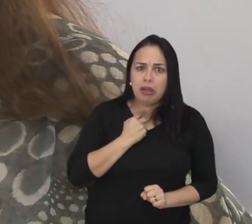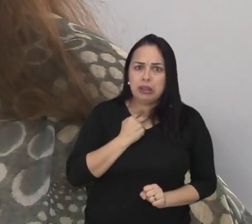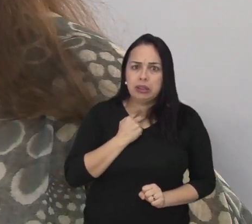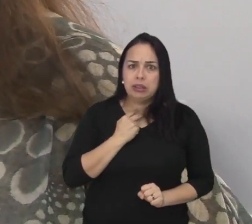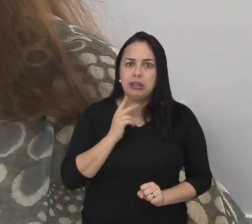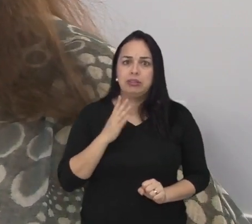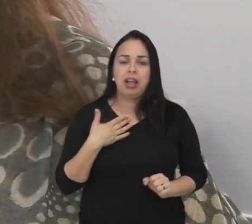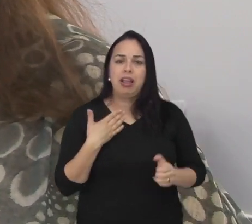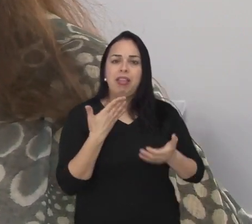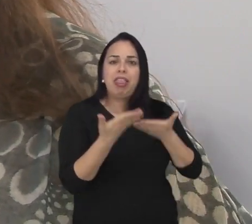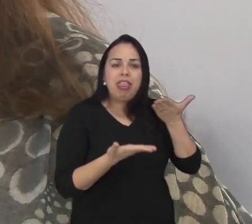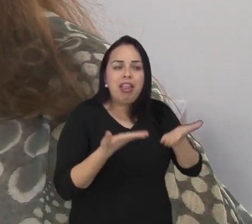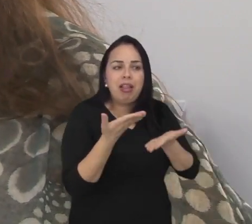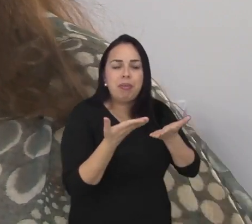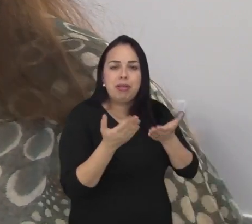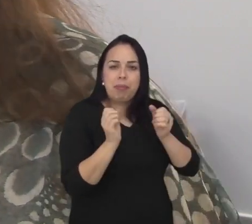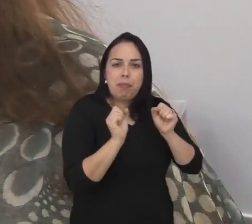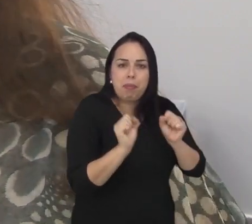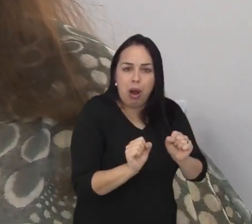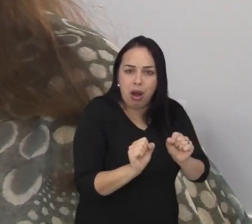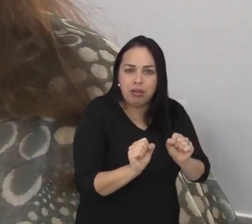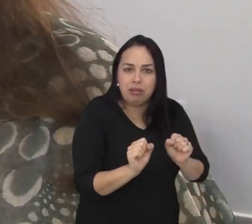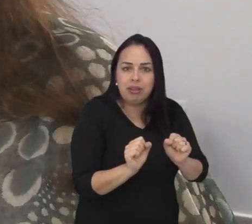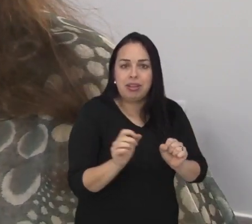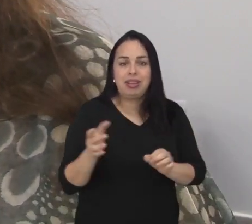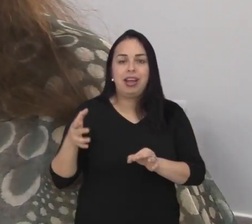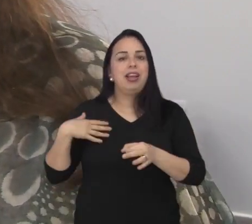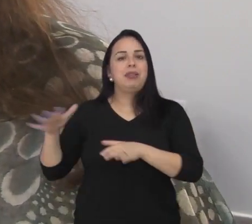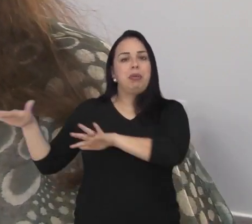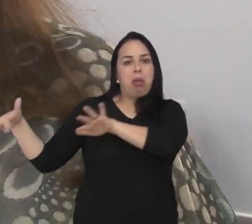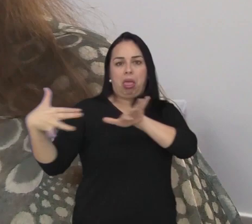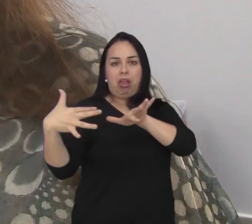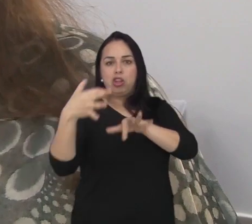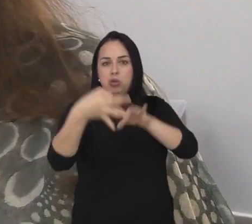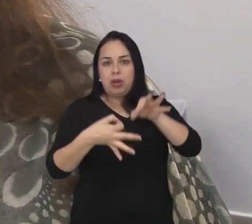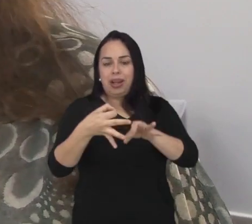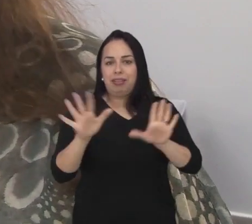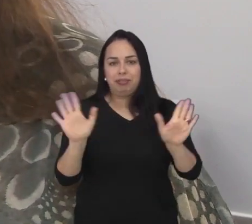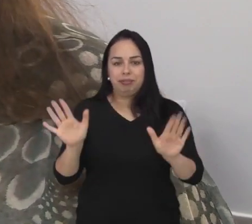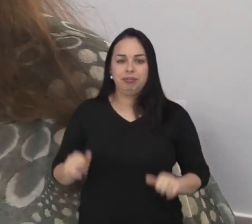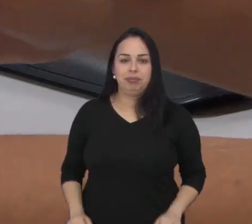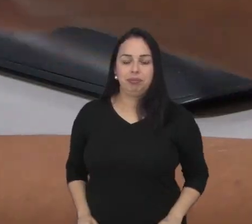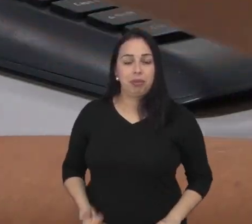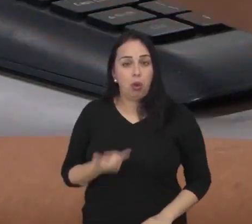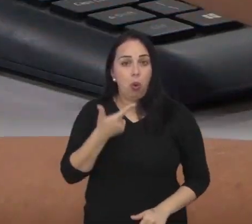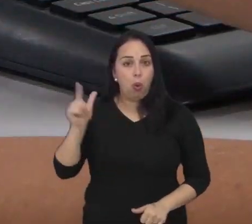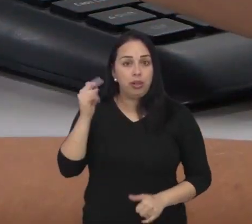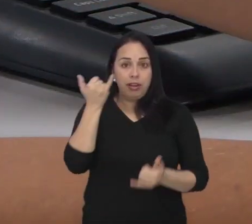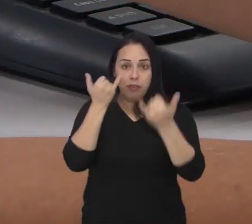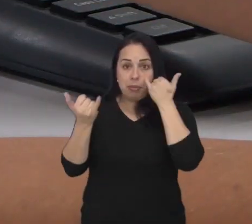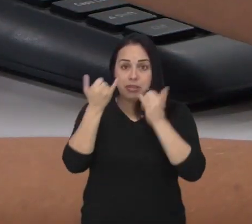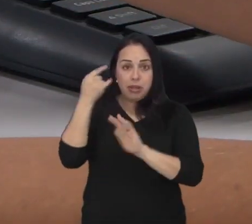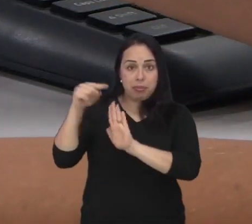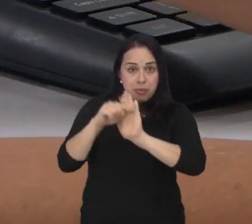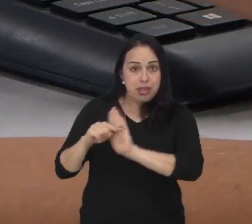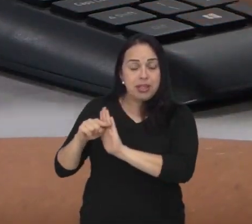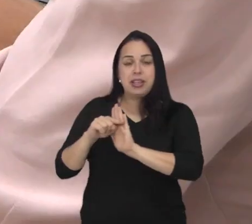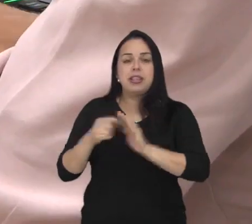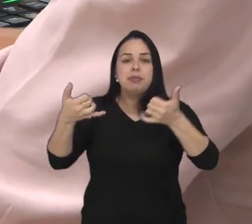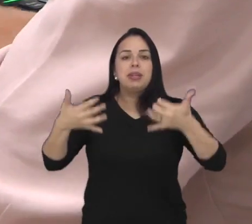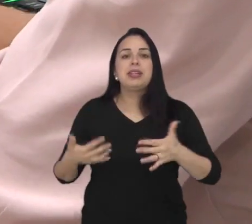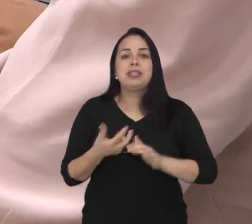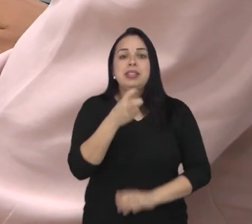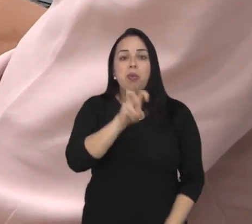O que você acha que é tranquilo fazer na frente de outras pessoas e que não fosse julgado? Outro dado preocupante da